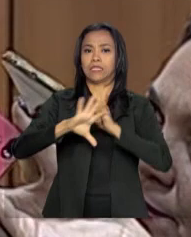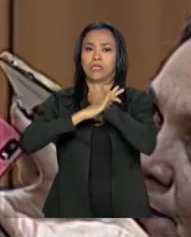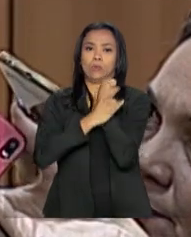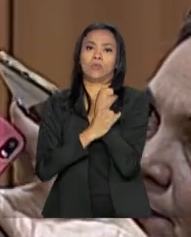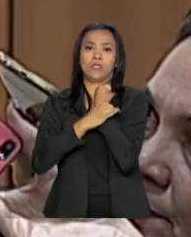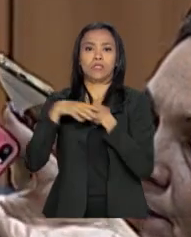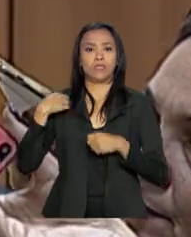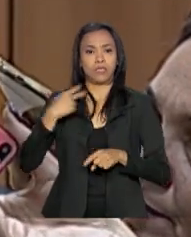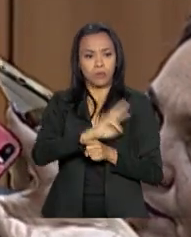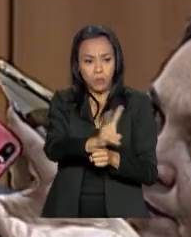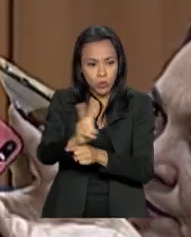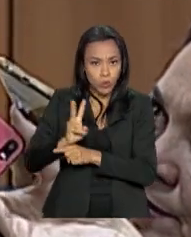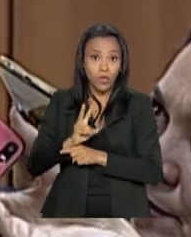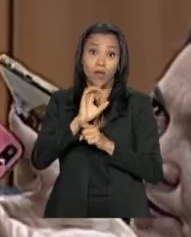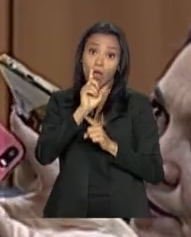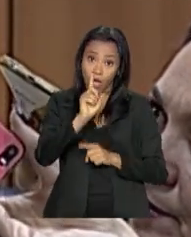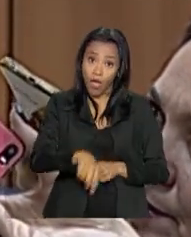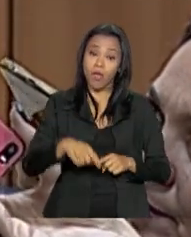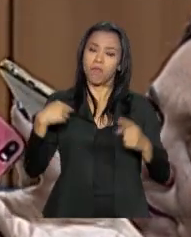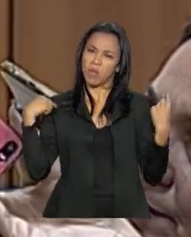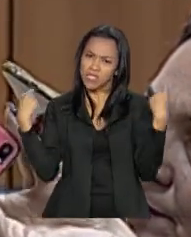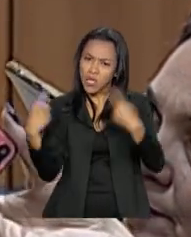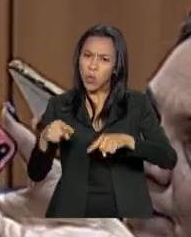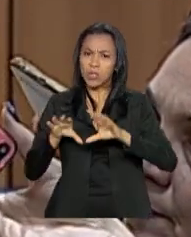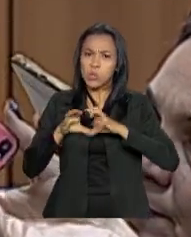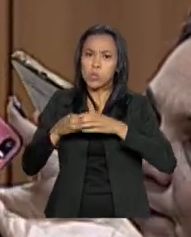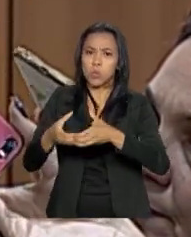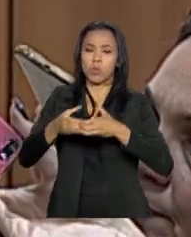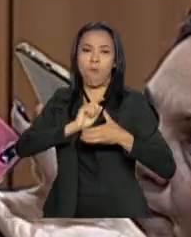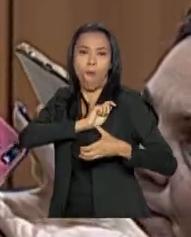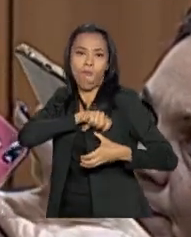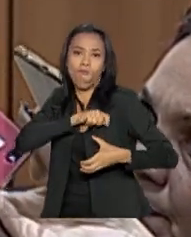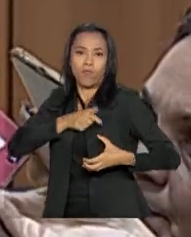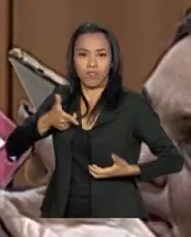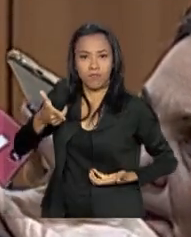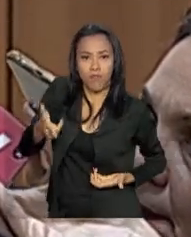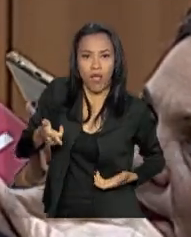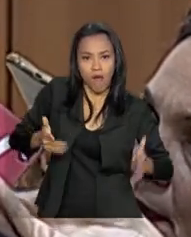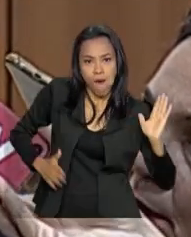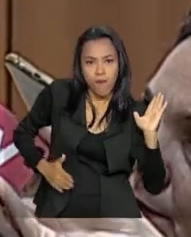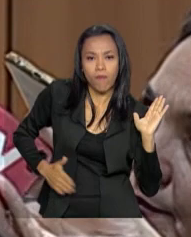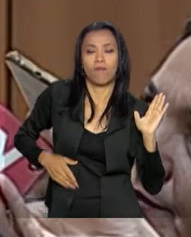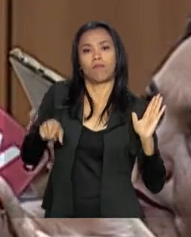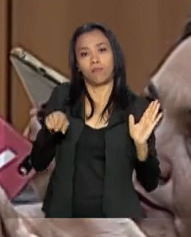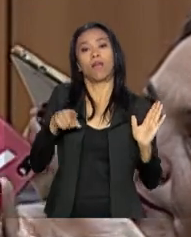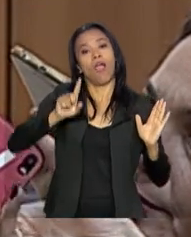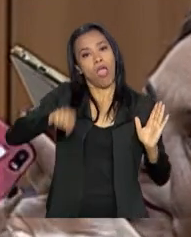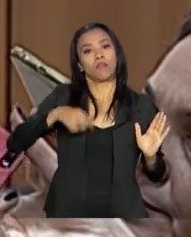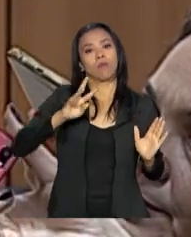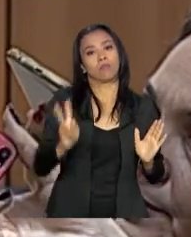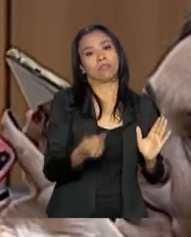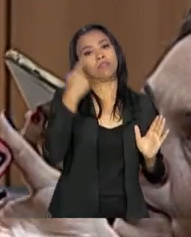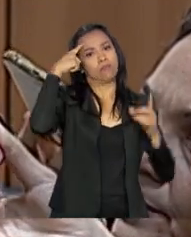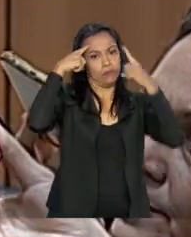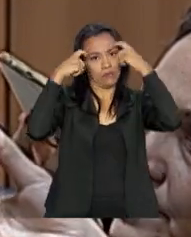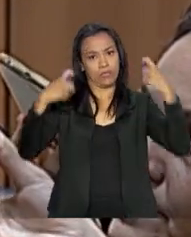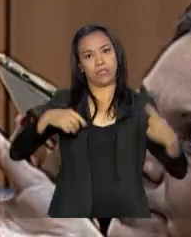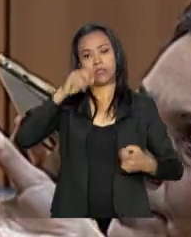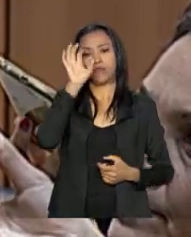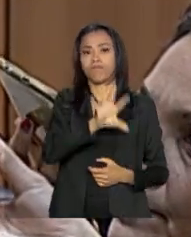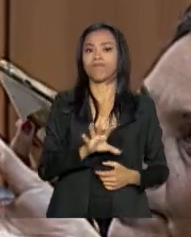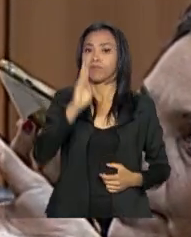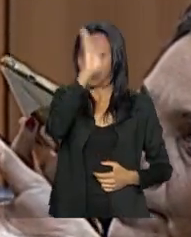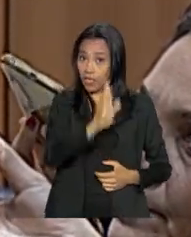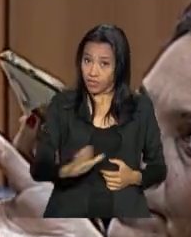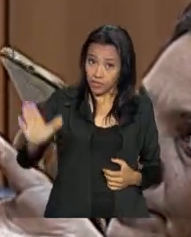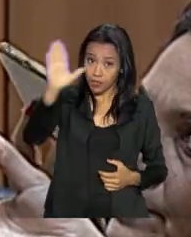para combater as facções criminosas que é o motor da violência no país além disso ainda o final